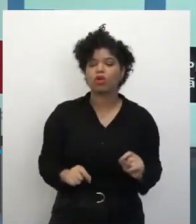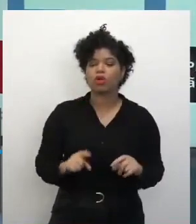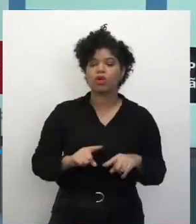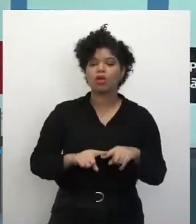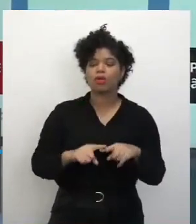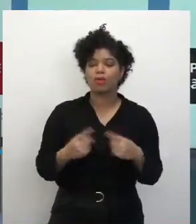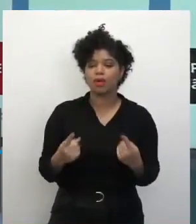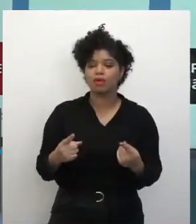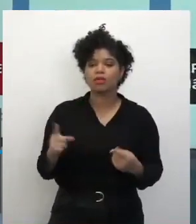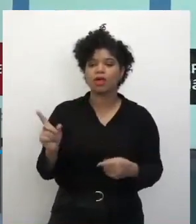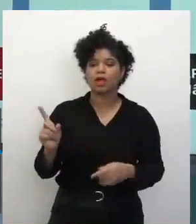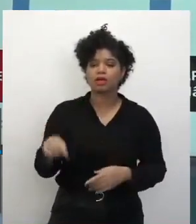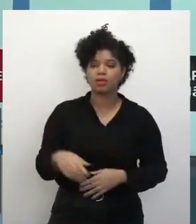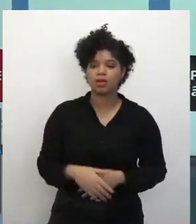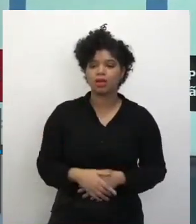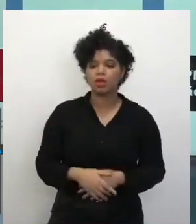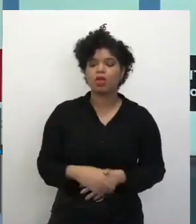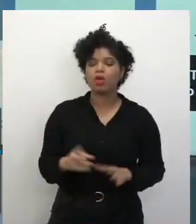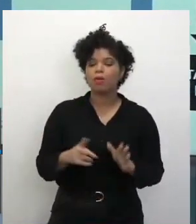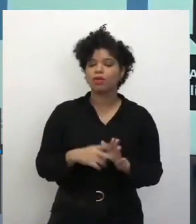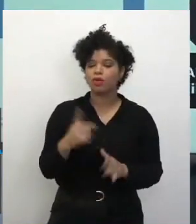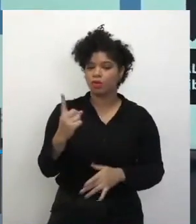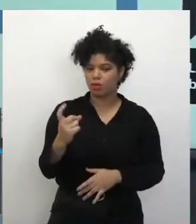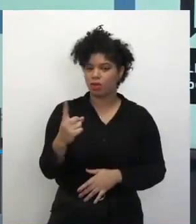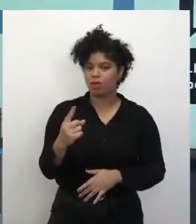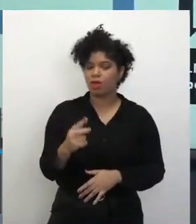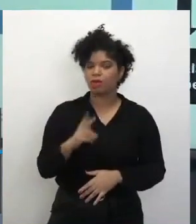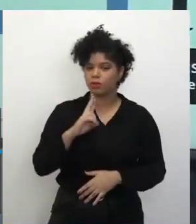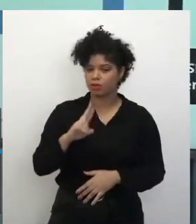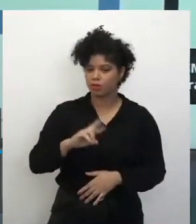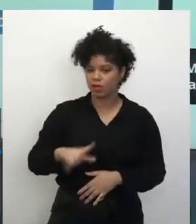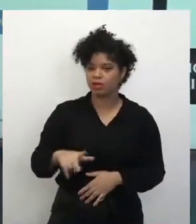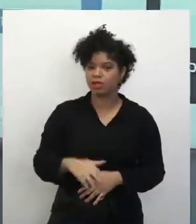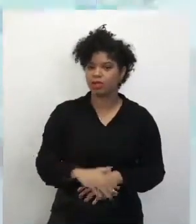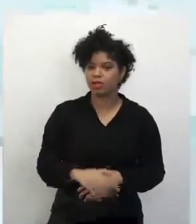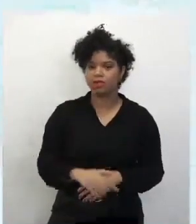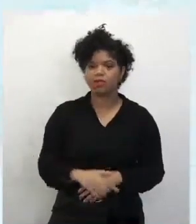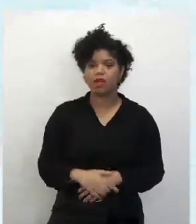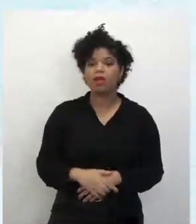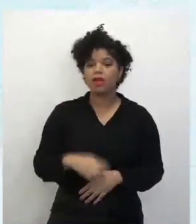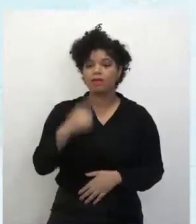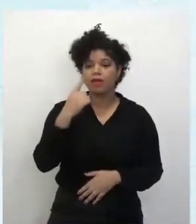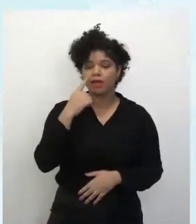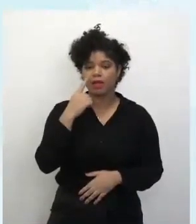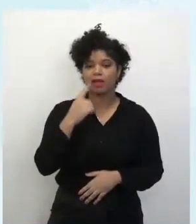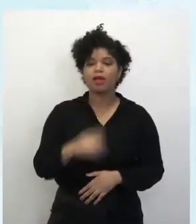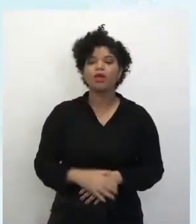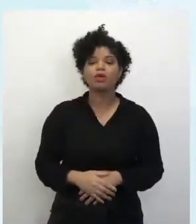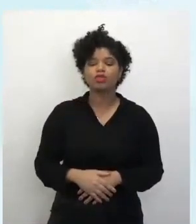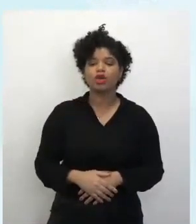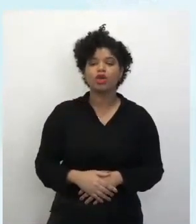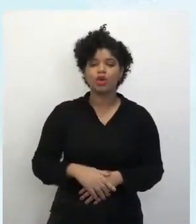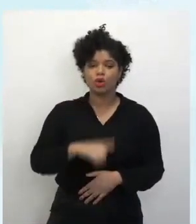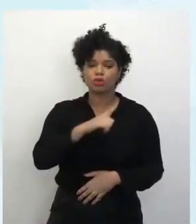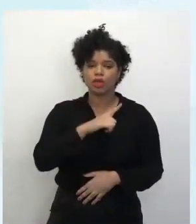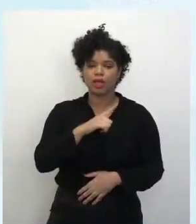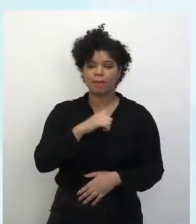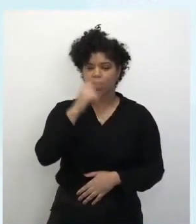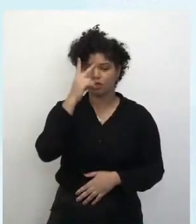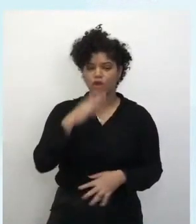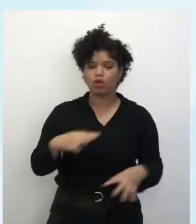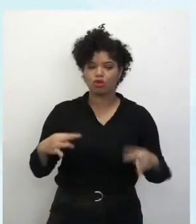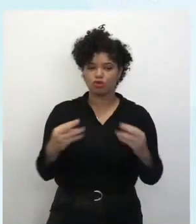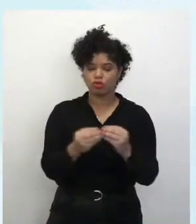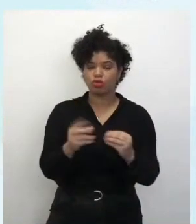Apenas uma resposta eu vou aqui trabalhar com vocês compartilhar com vocês a mais comum Olha lá né